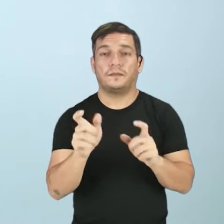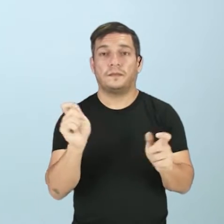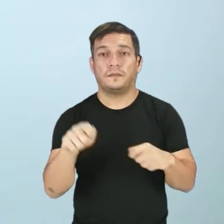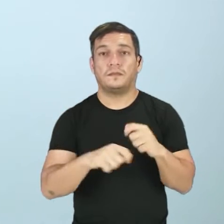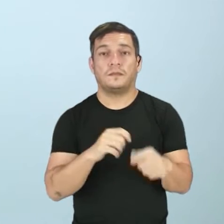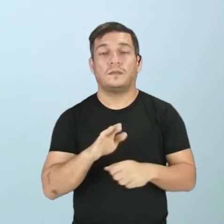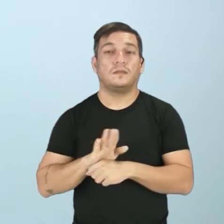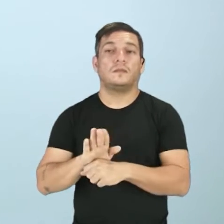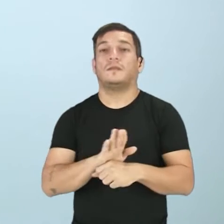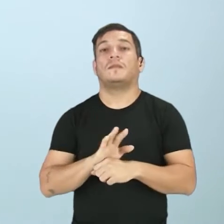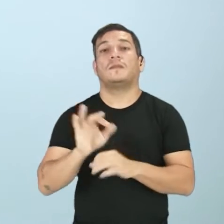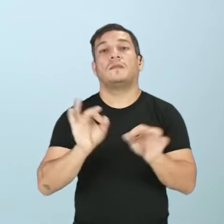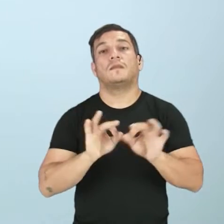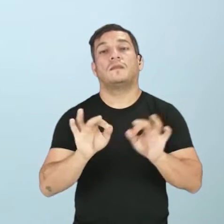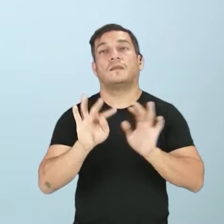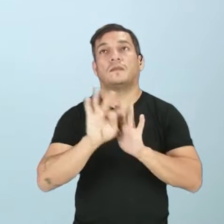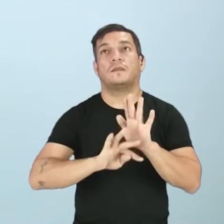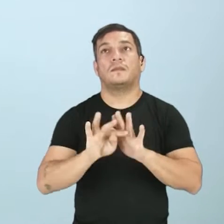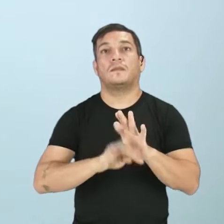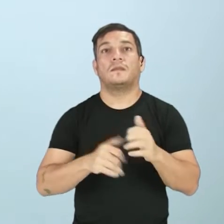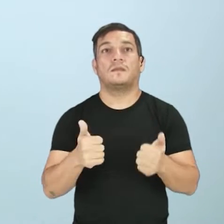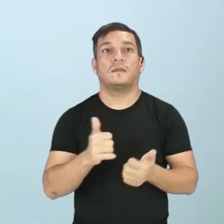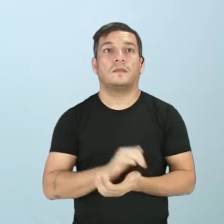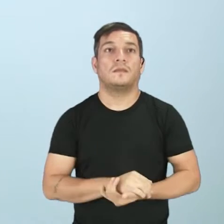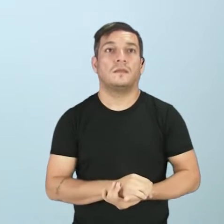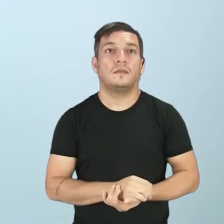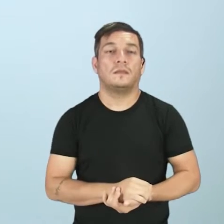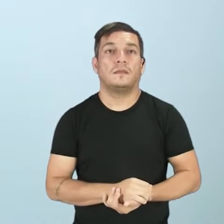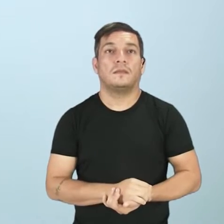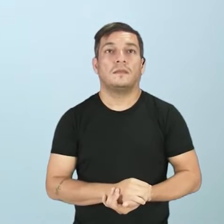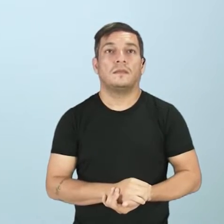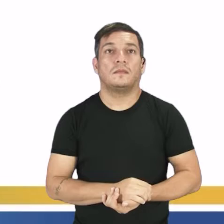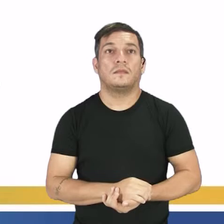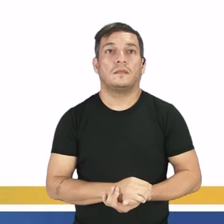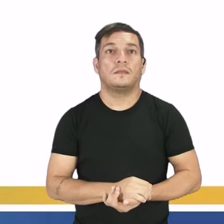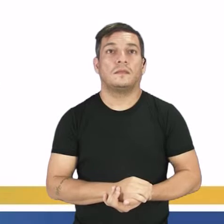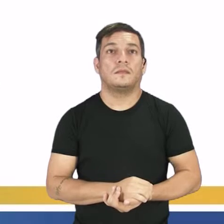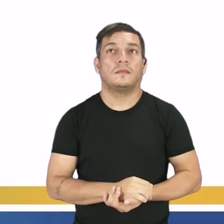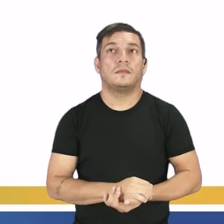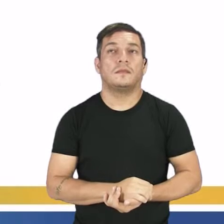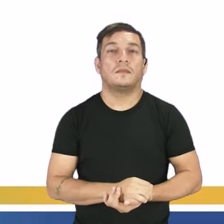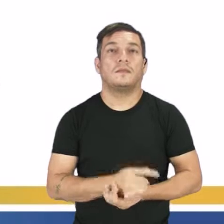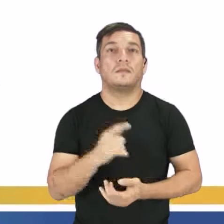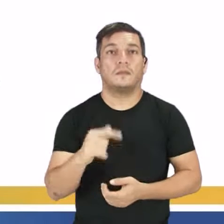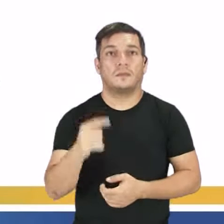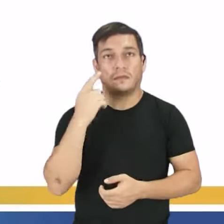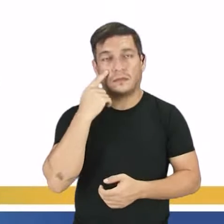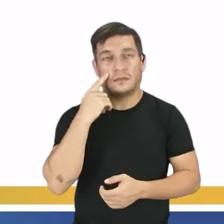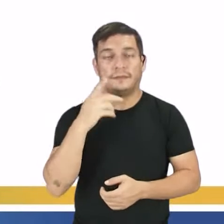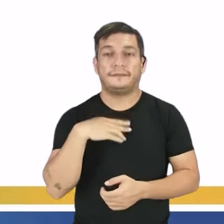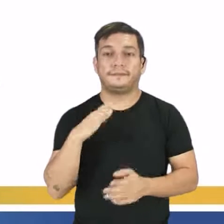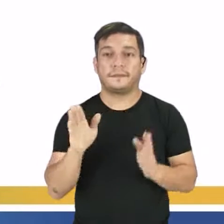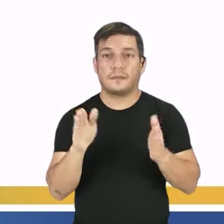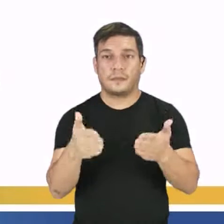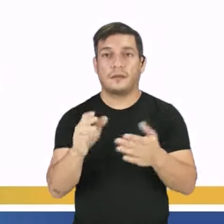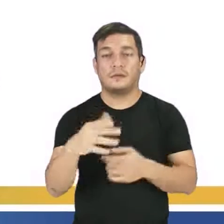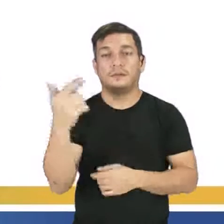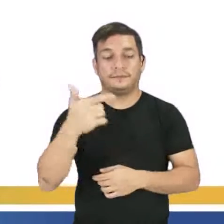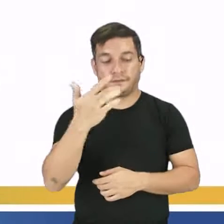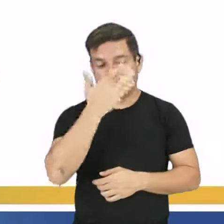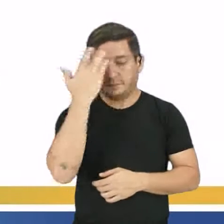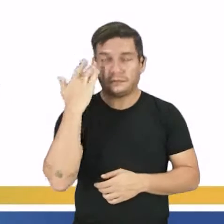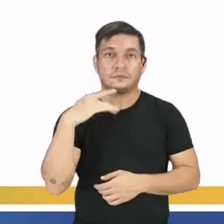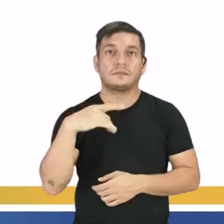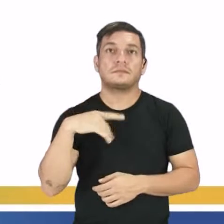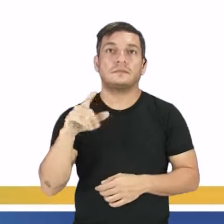te auxiliar na construção do seu texto. Vamos lá? Embora nós estejamos a nos dirigir à segunda pessoa,